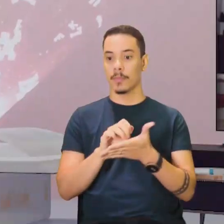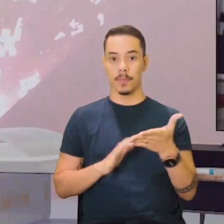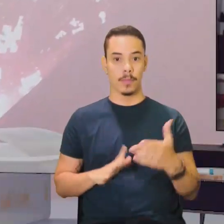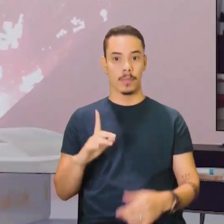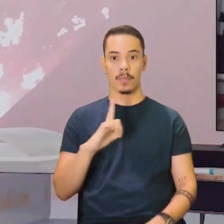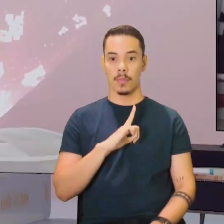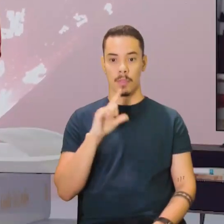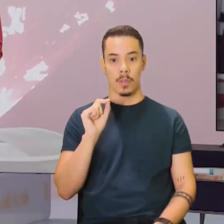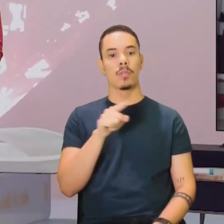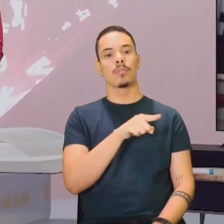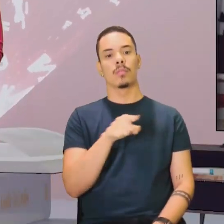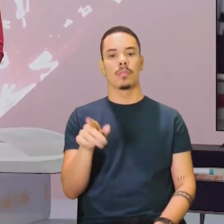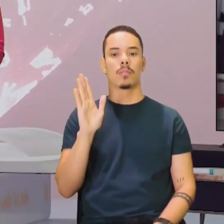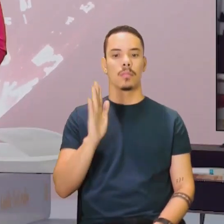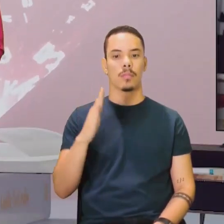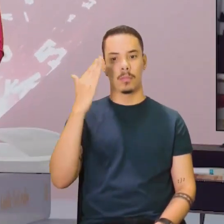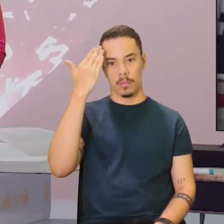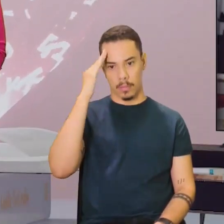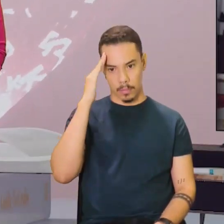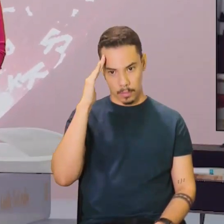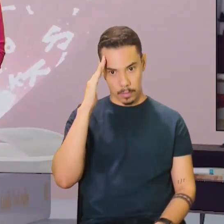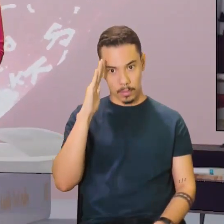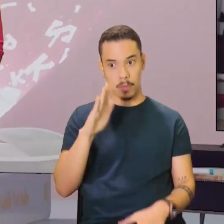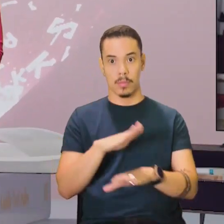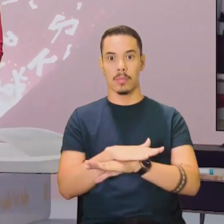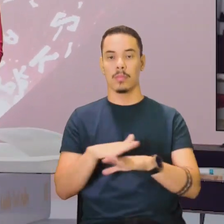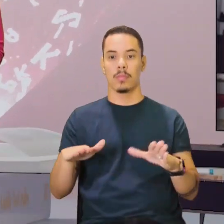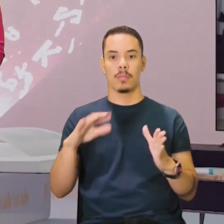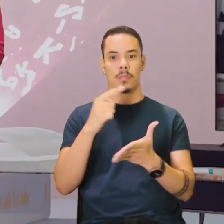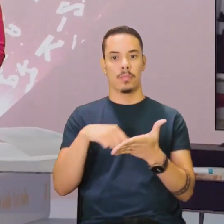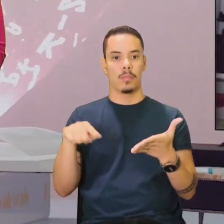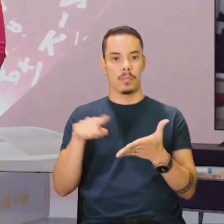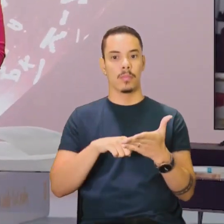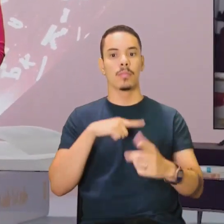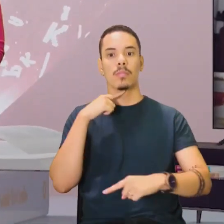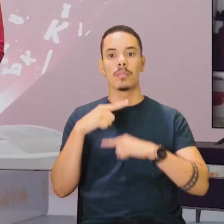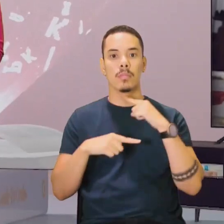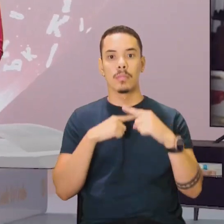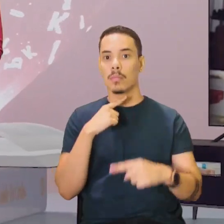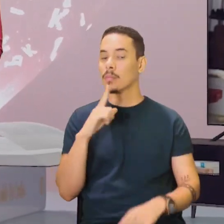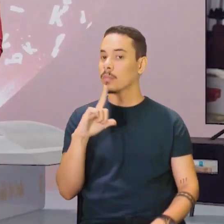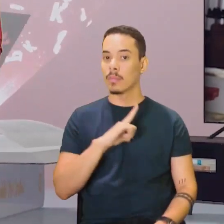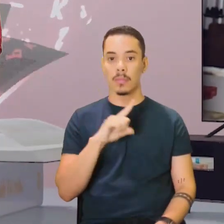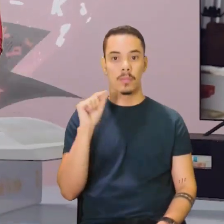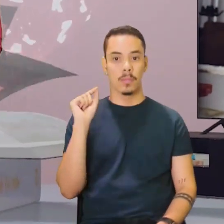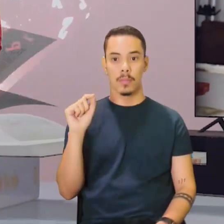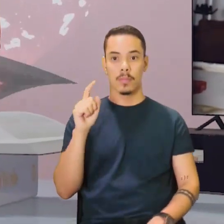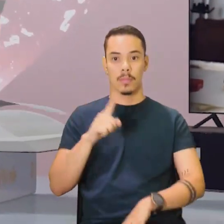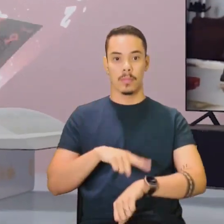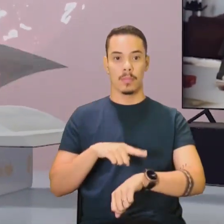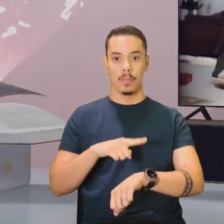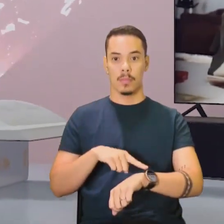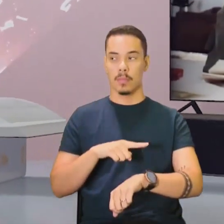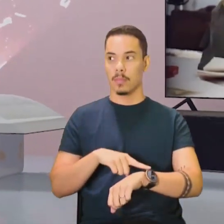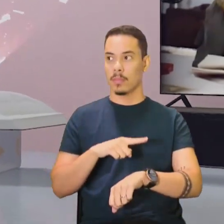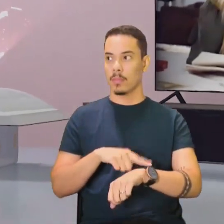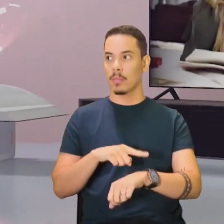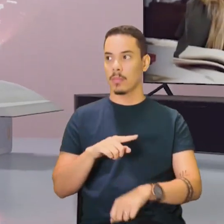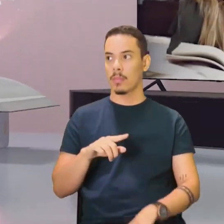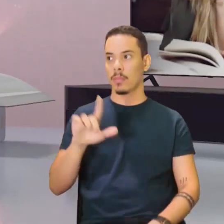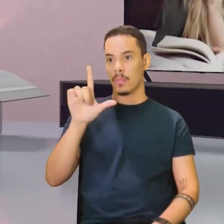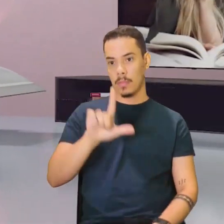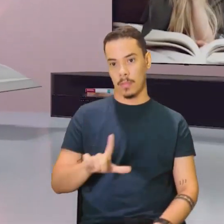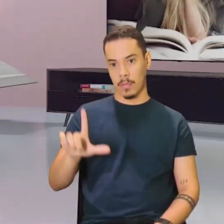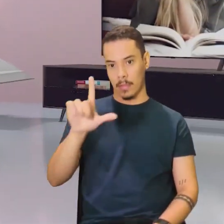sempre, você aí já deve ter entendido que encerrando a correção do Tirando Dúvidas, nós vamos para aquele momento aí